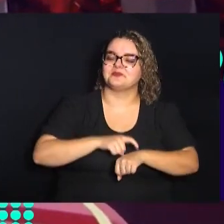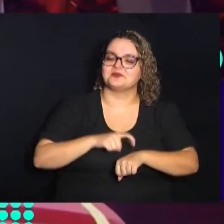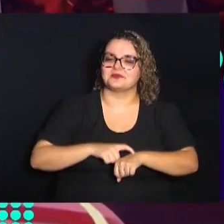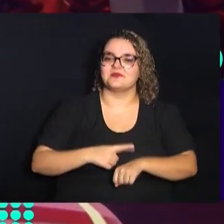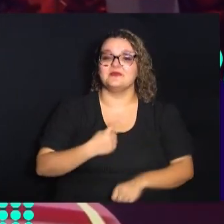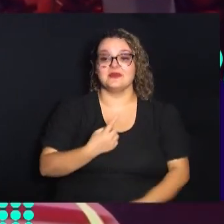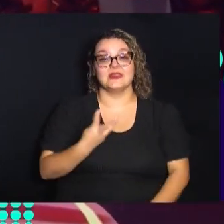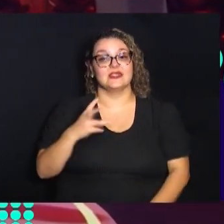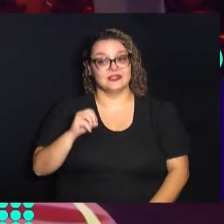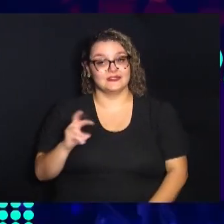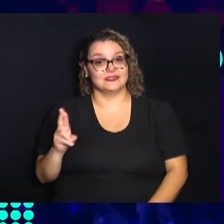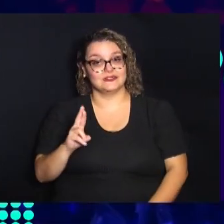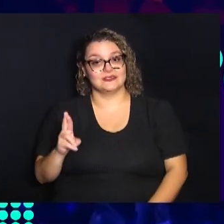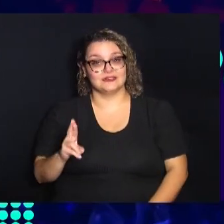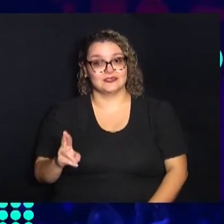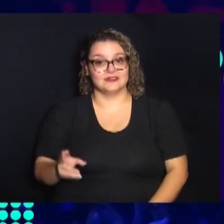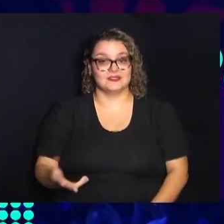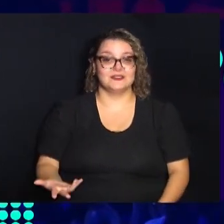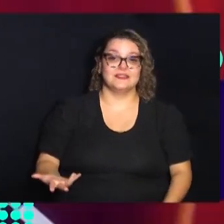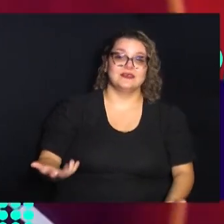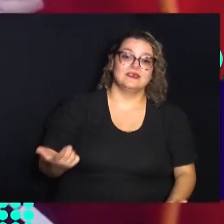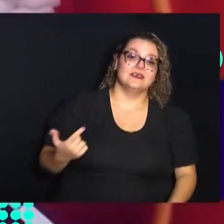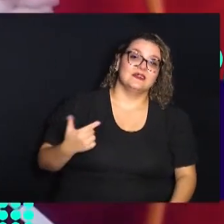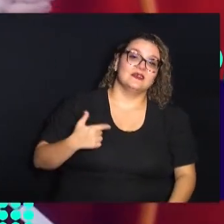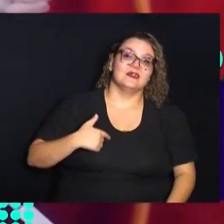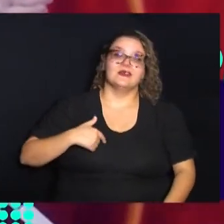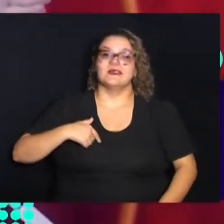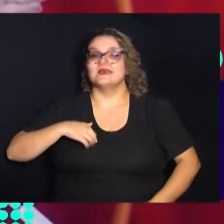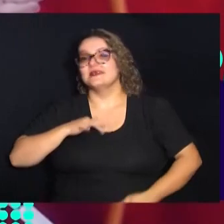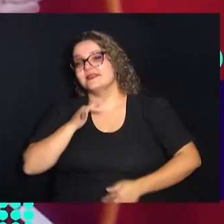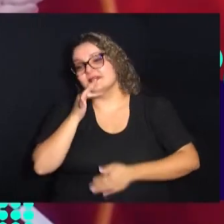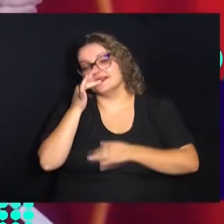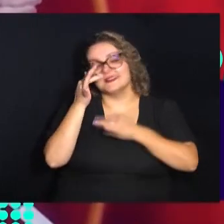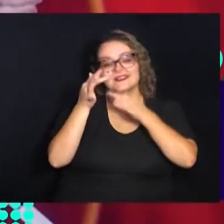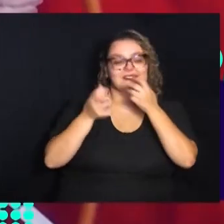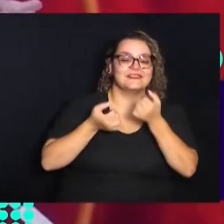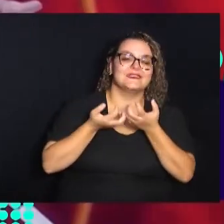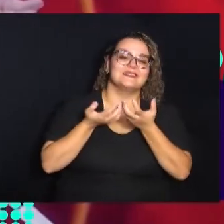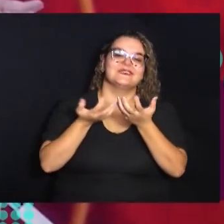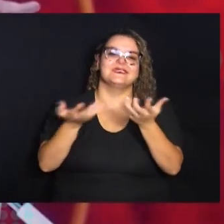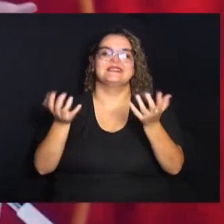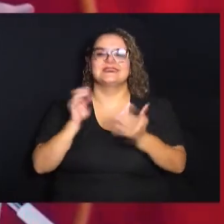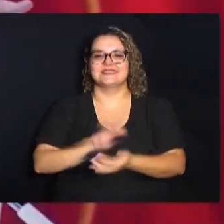a partir de R$ 130. Eu ofereço flores.